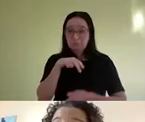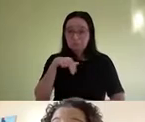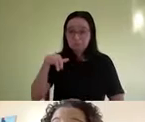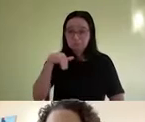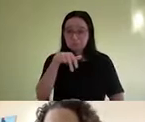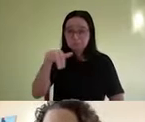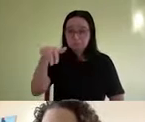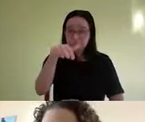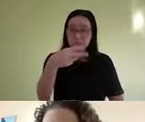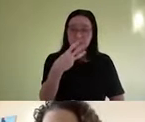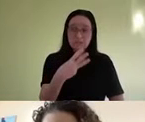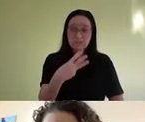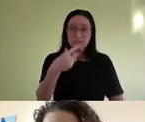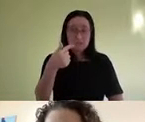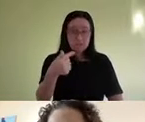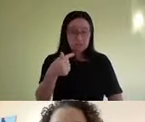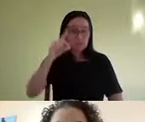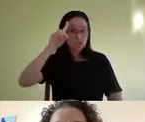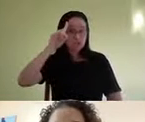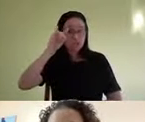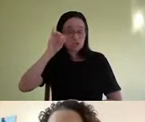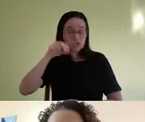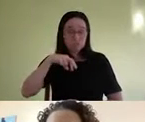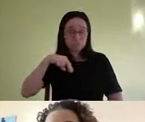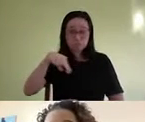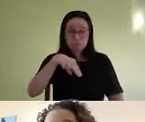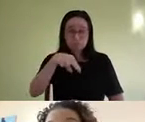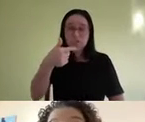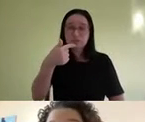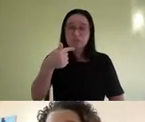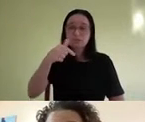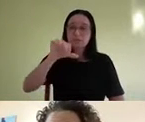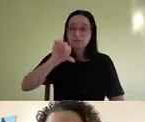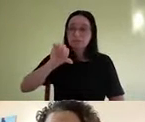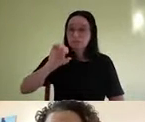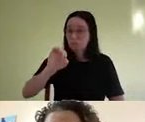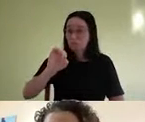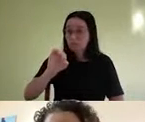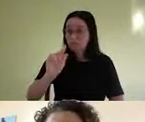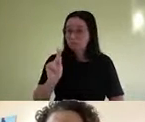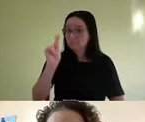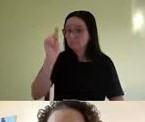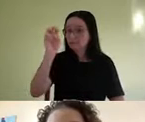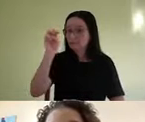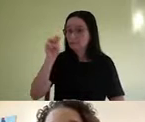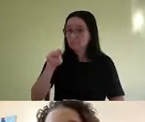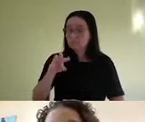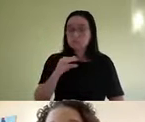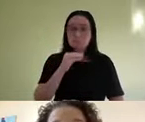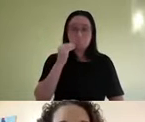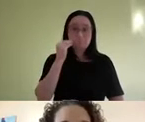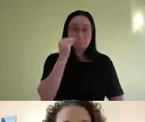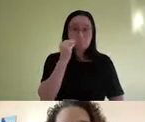andei 790 quilômetros. Gente, foi a maior experiência da minha vida, nem